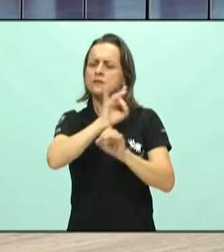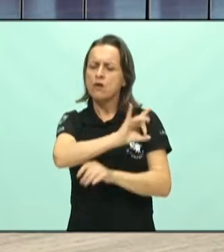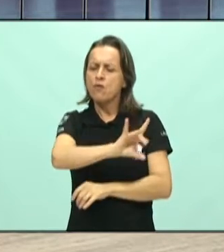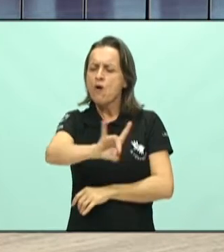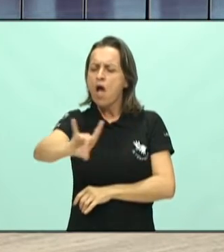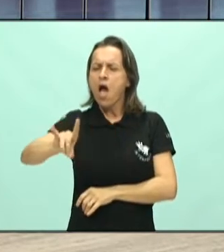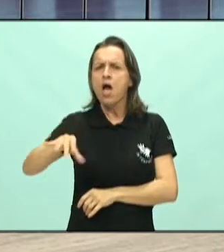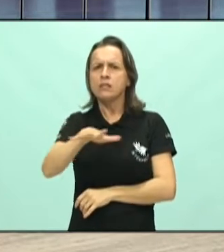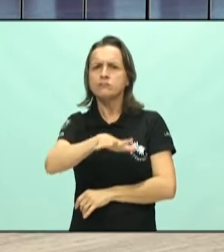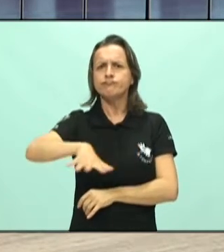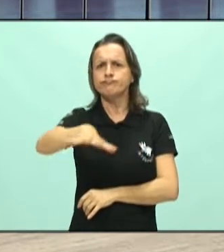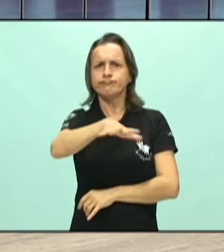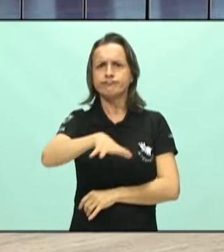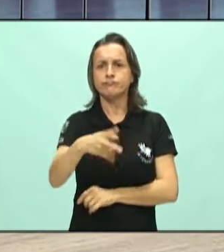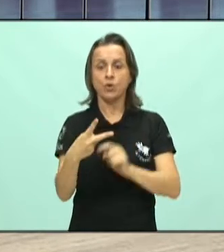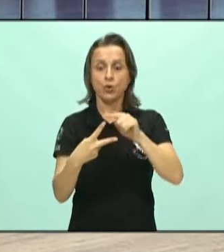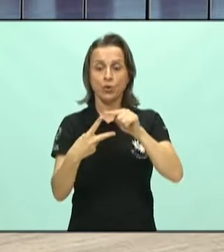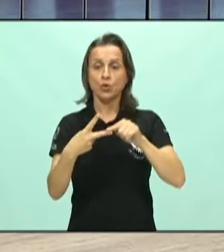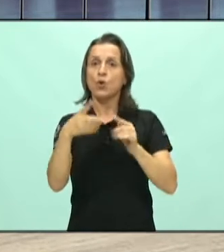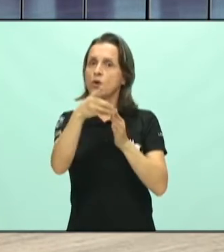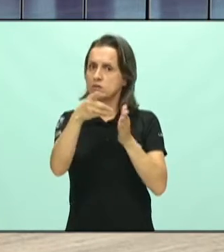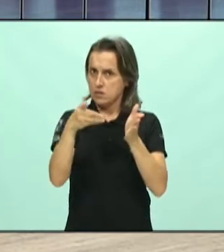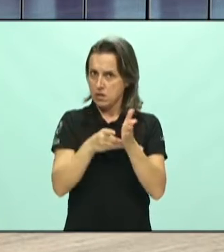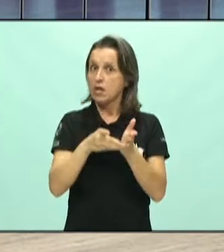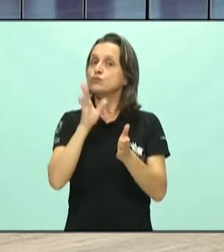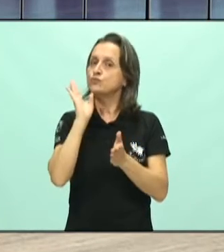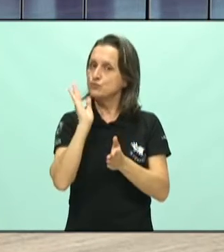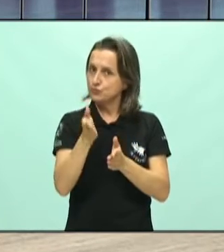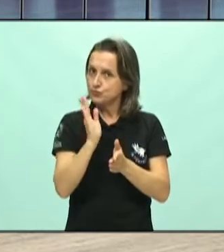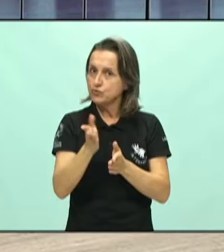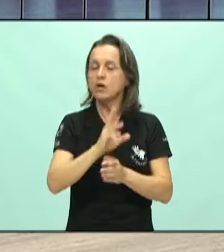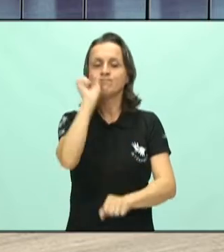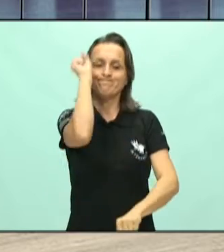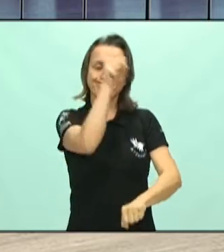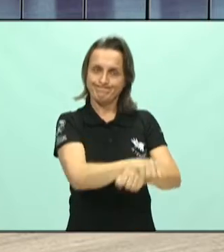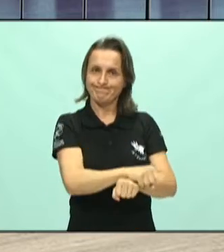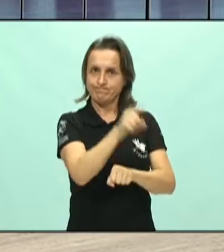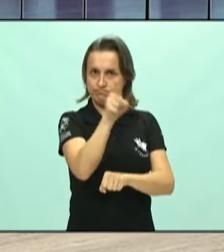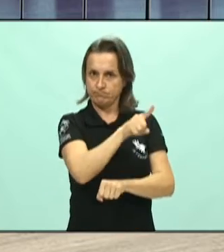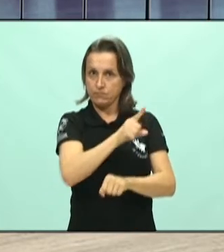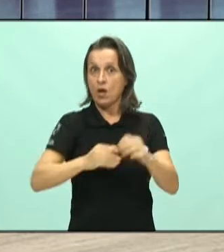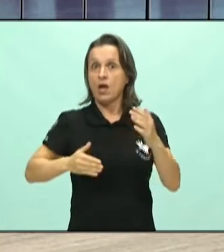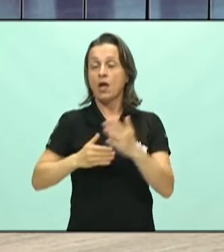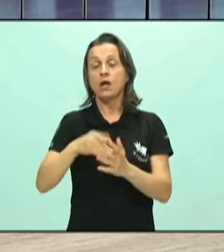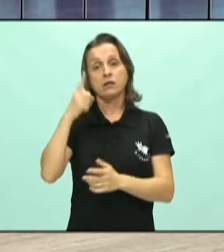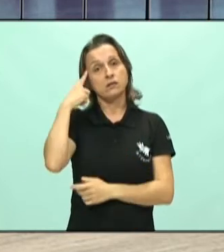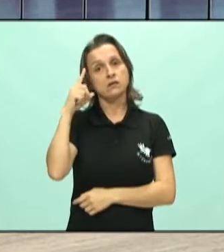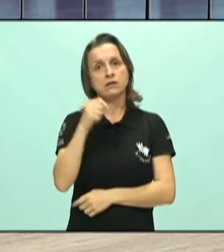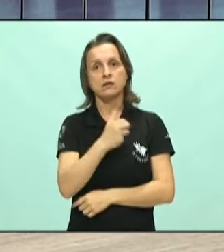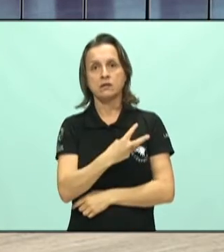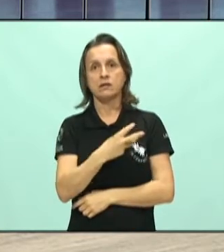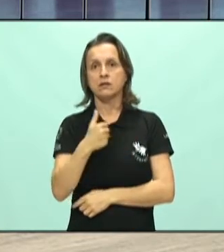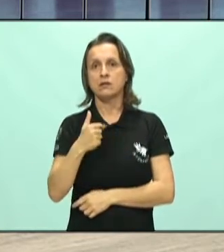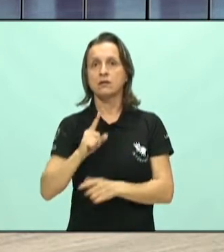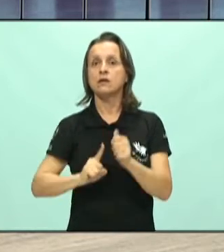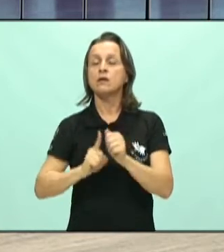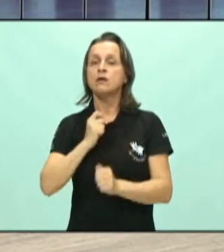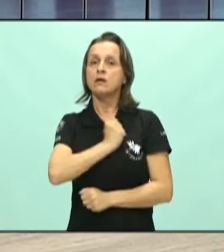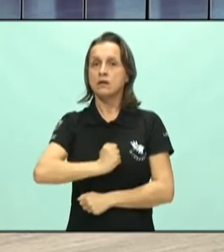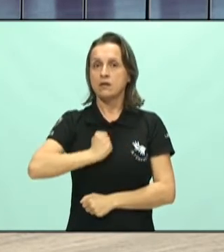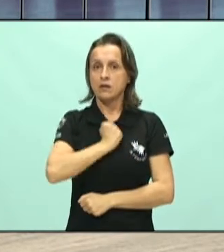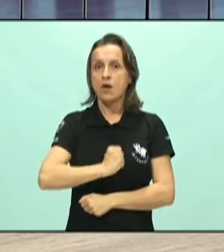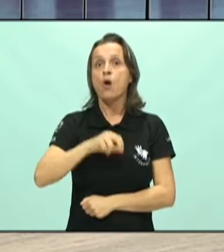categoria. Então, esses dois decretos estão com a sua vigência suspensa até dia 31 de agosto. O PL 174,